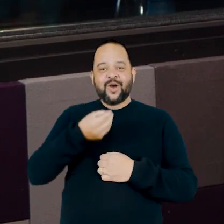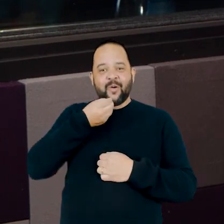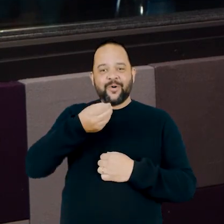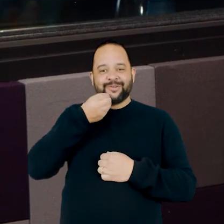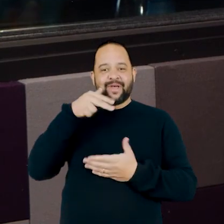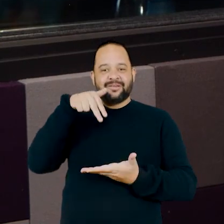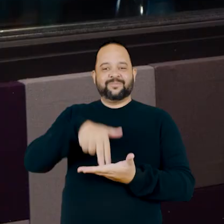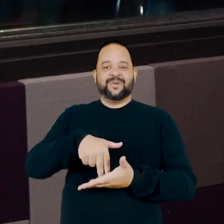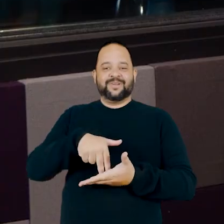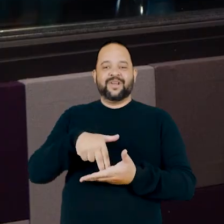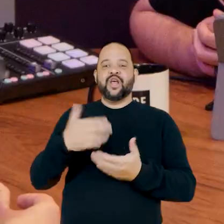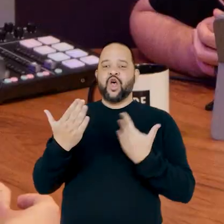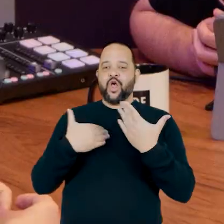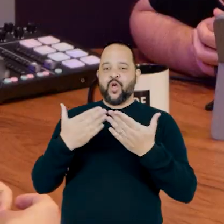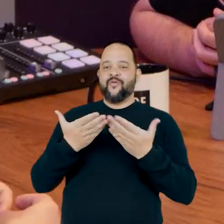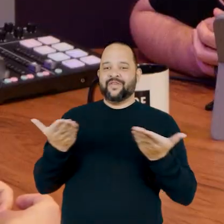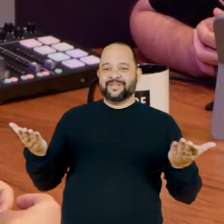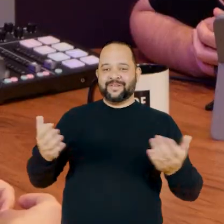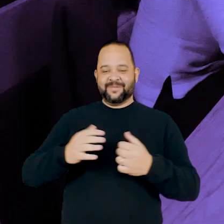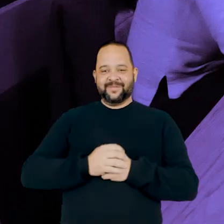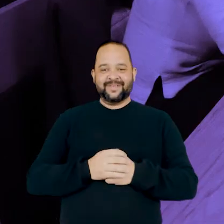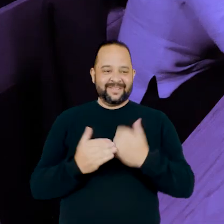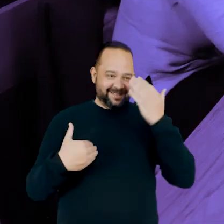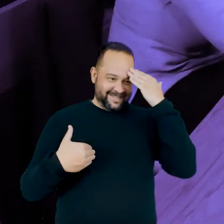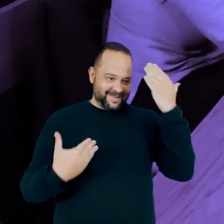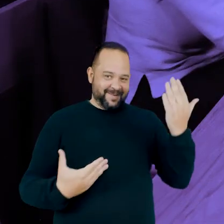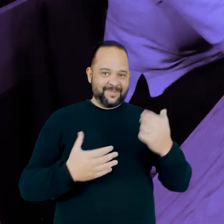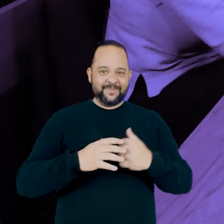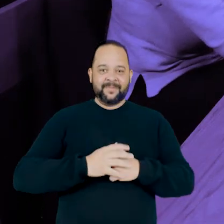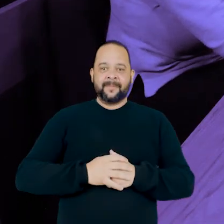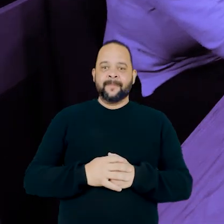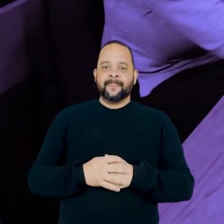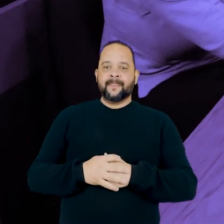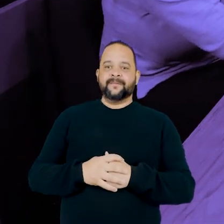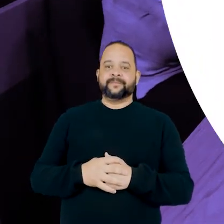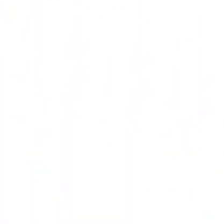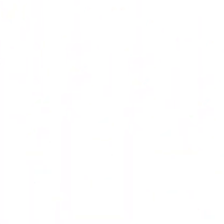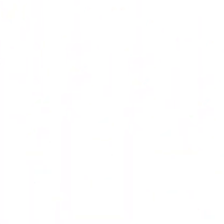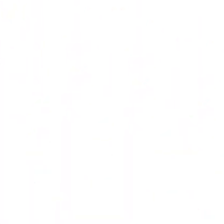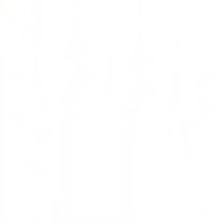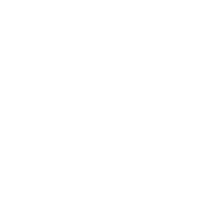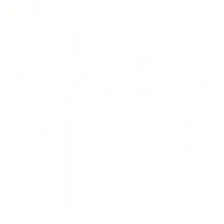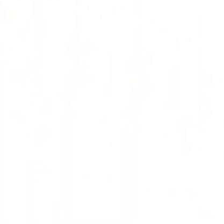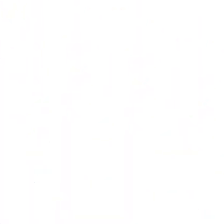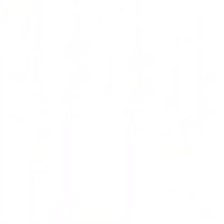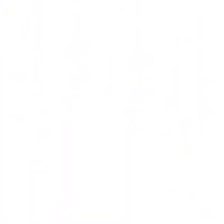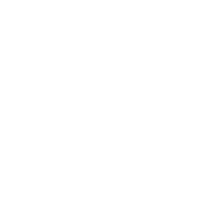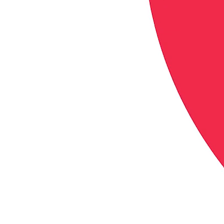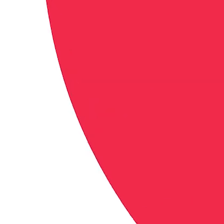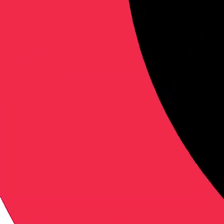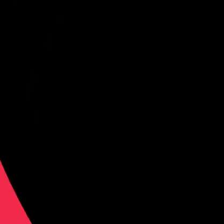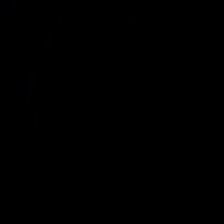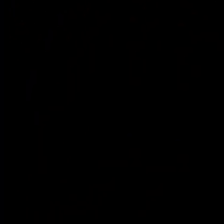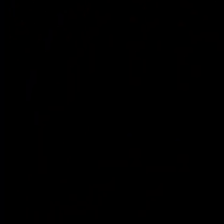oportunidade de estar aqui falando com vocês. Muito obrigado. A gente te agradece. Obrigada. Obrigada.